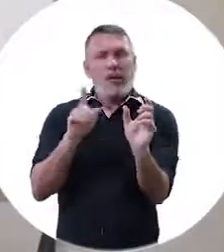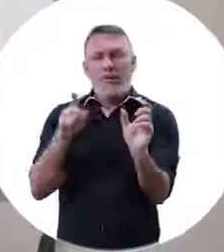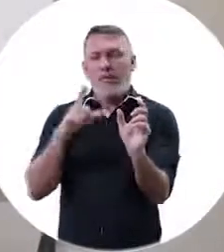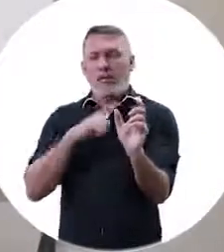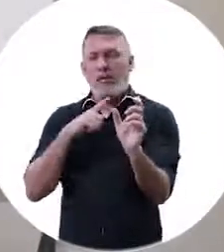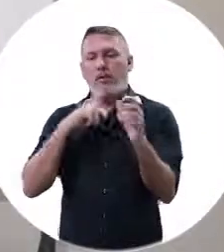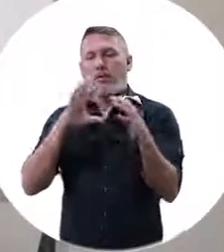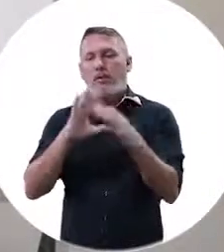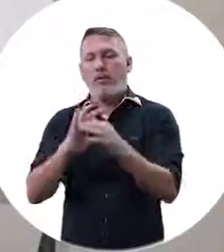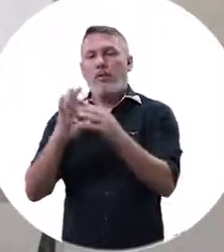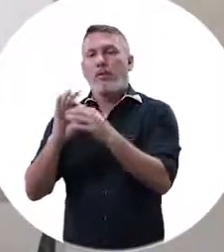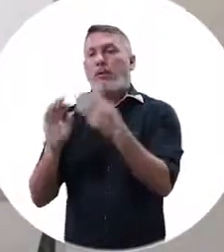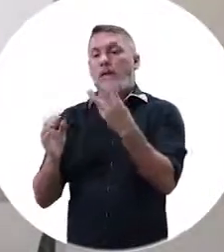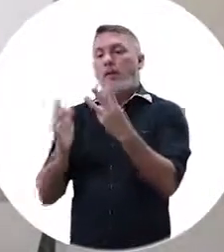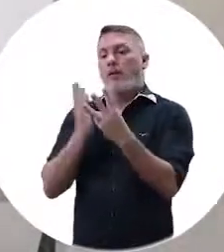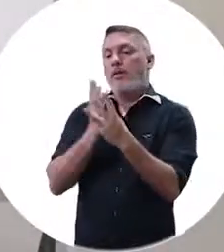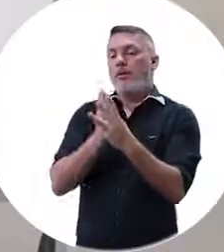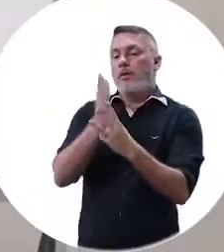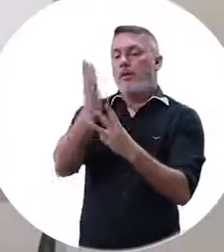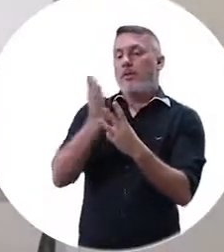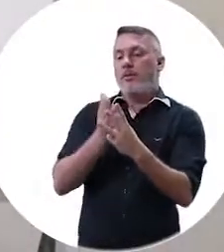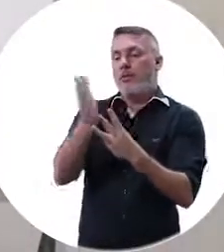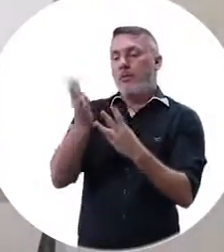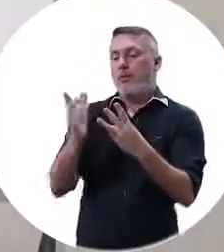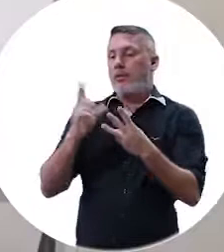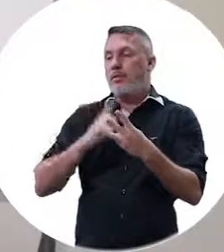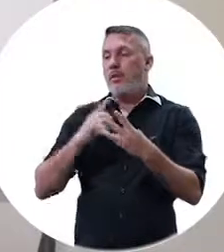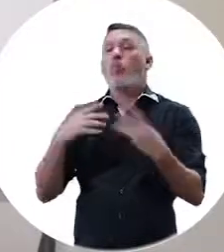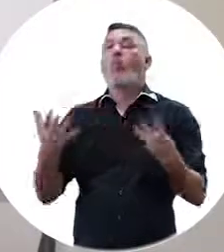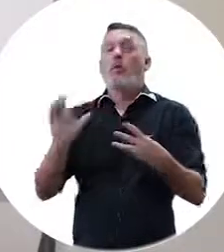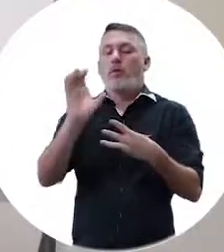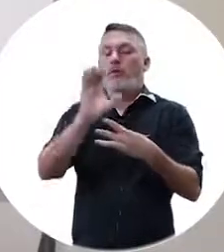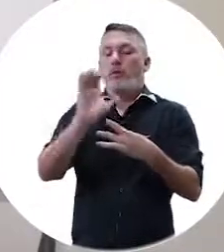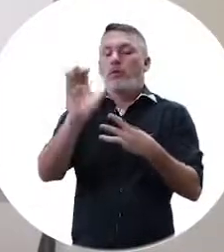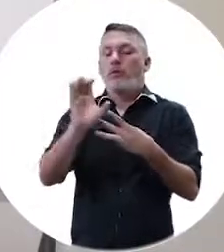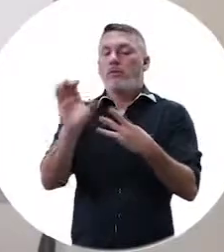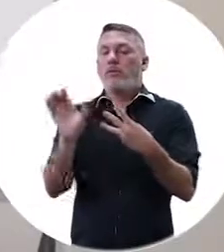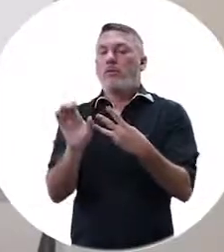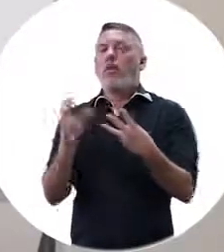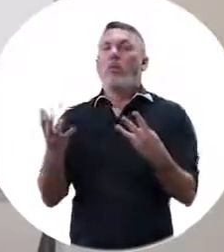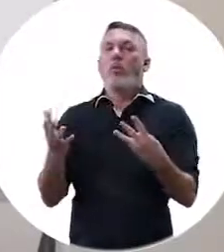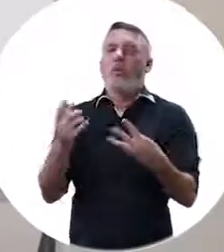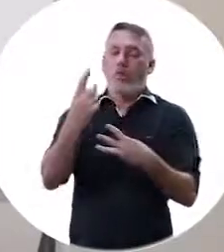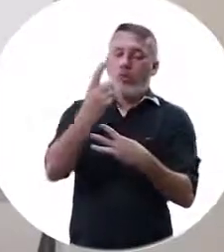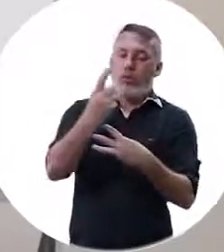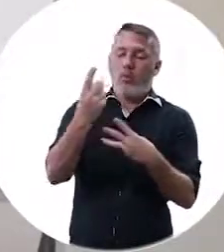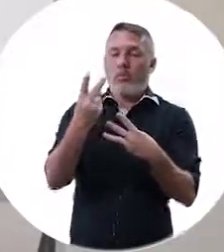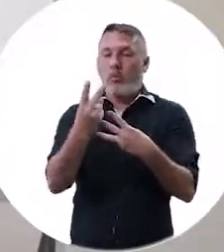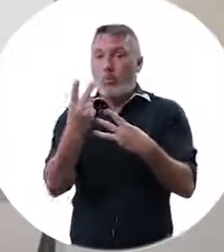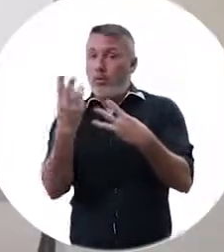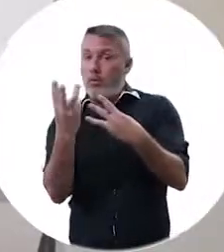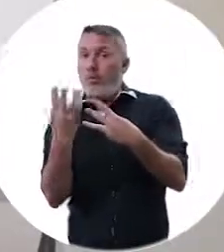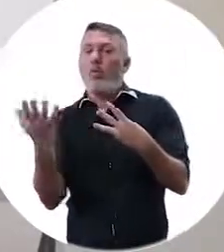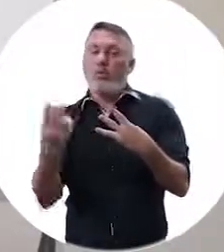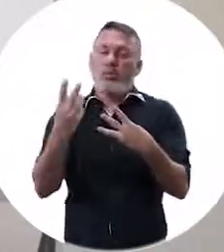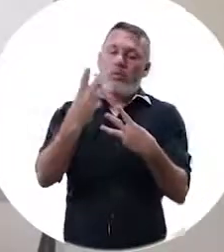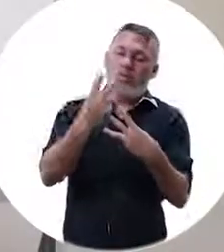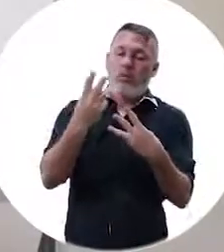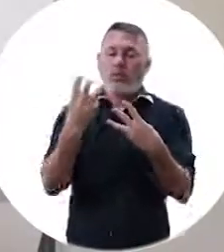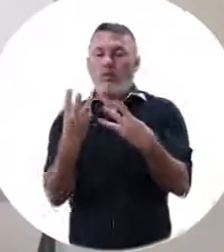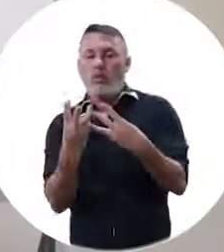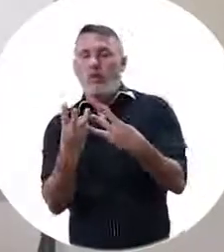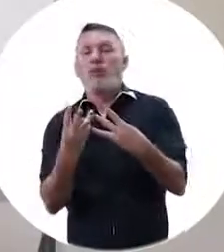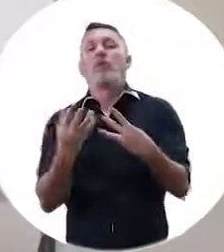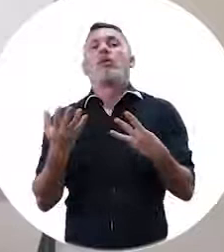Só que aqui a ligação tripla está em qual carbono? Ou, na verdade, está entre quais carbonos? entre o 2 e o